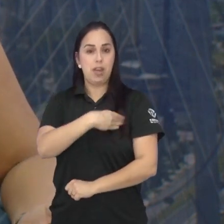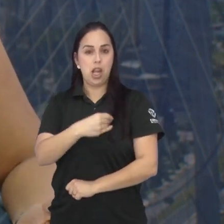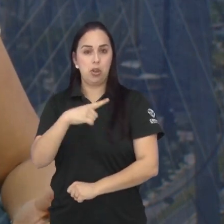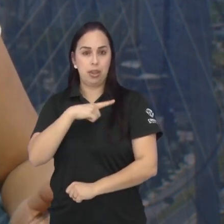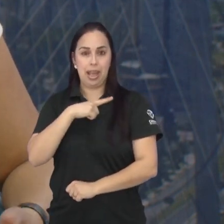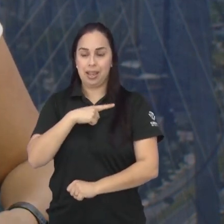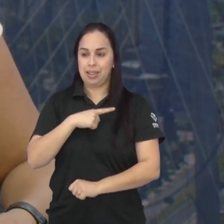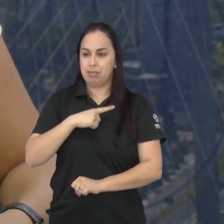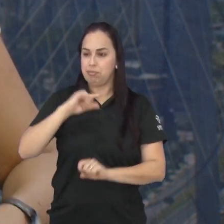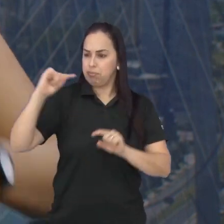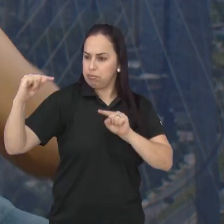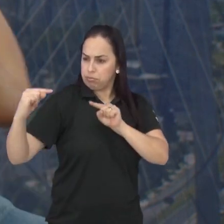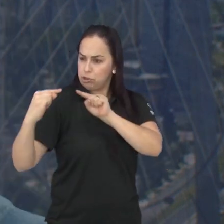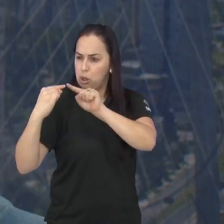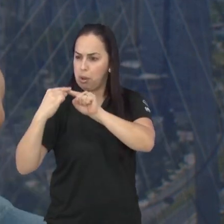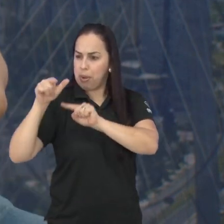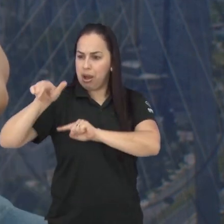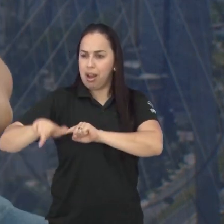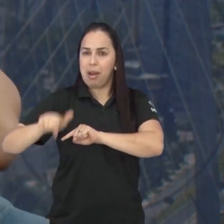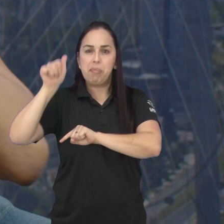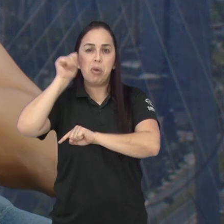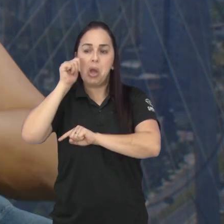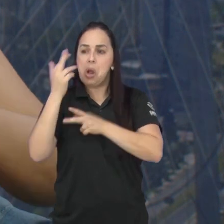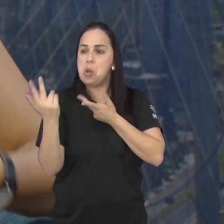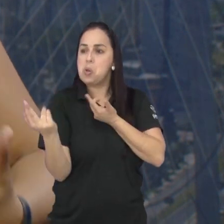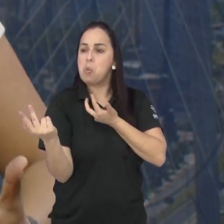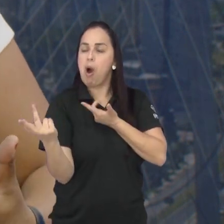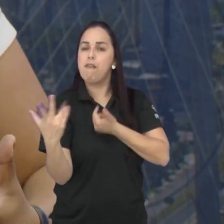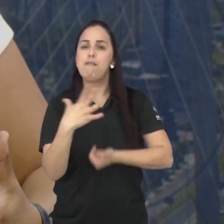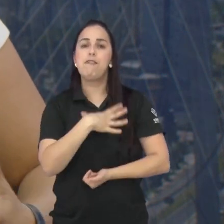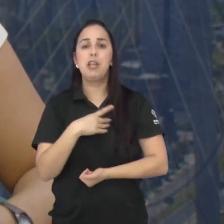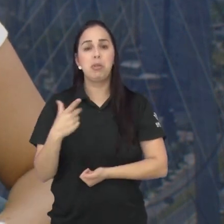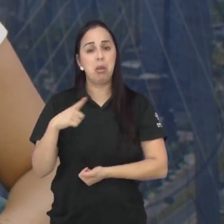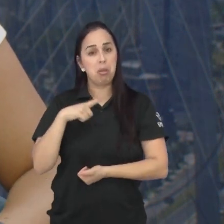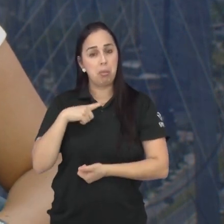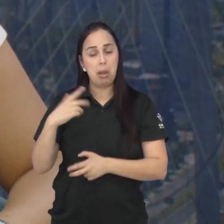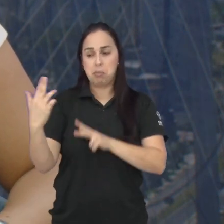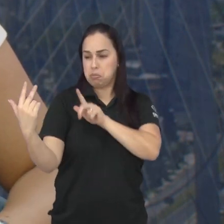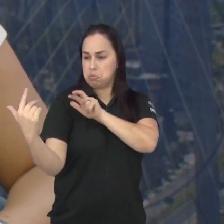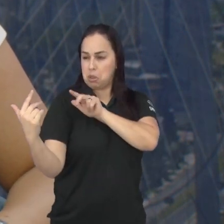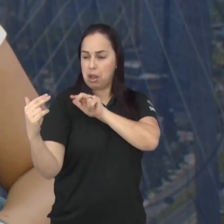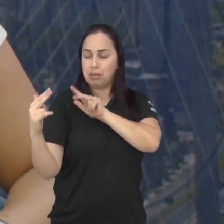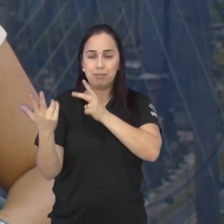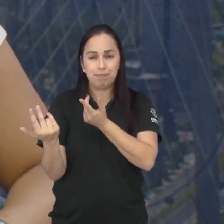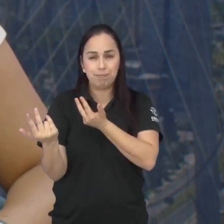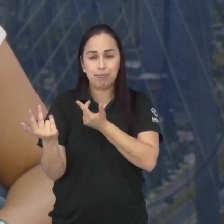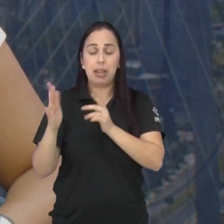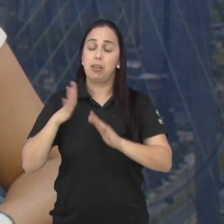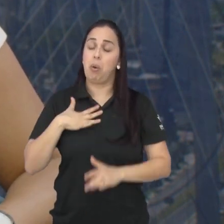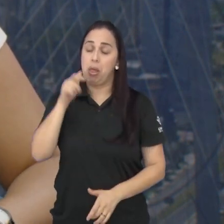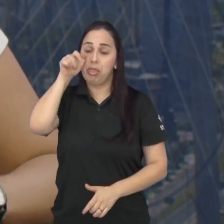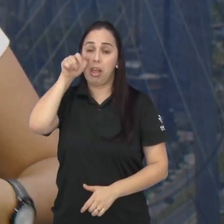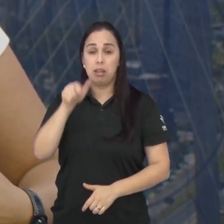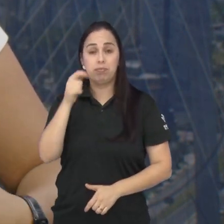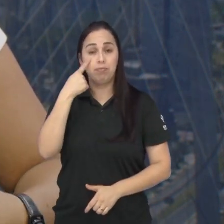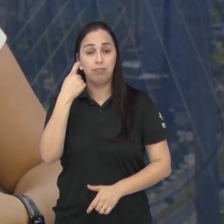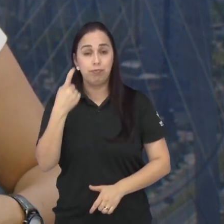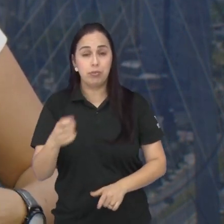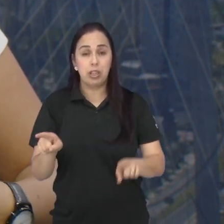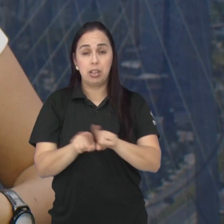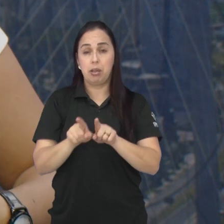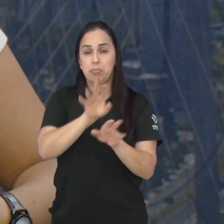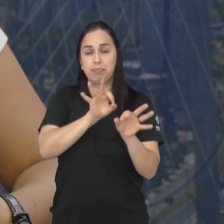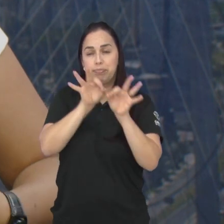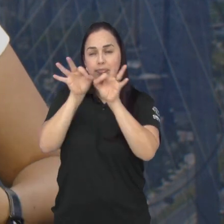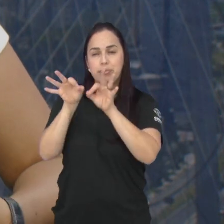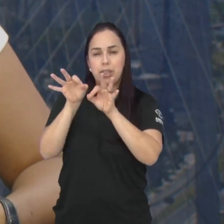outra mulher que também vivencia essa experiência muito similar, né? Então é interessante a gente observar, né, que